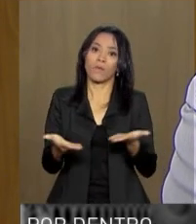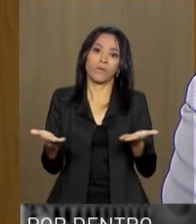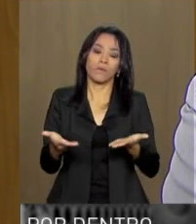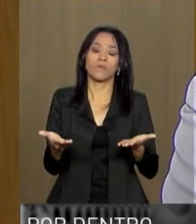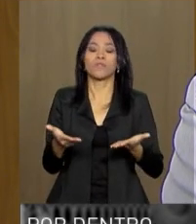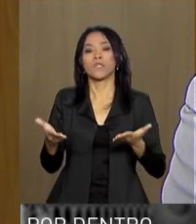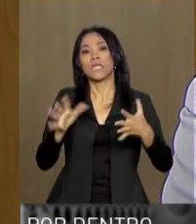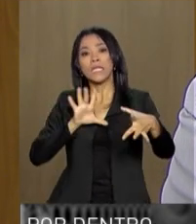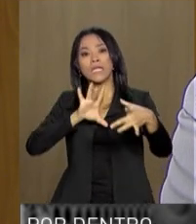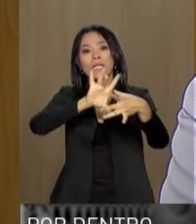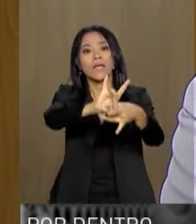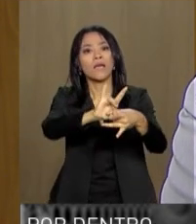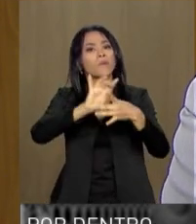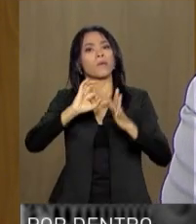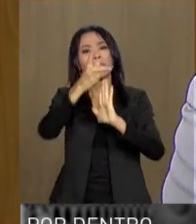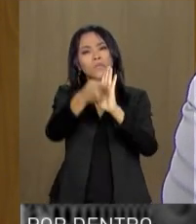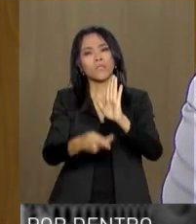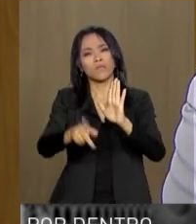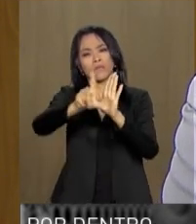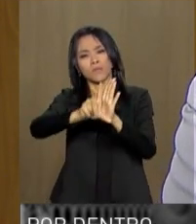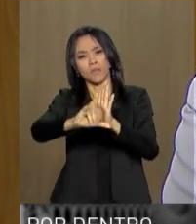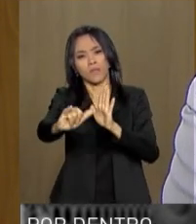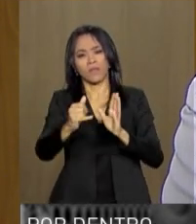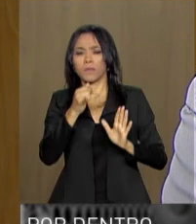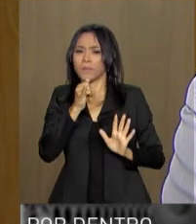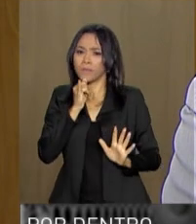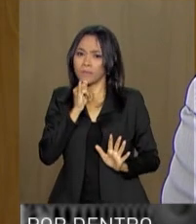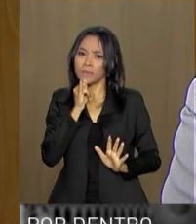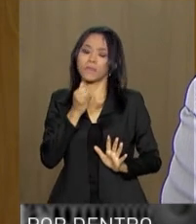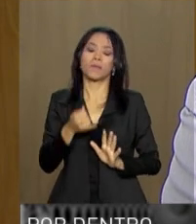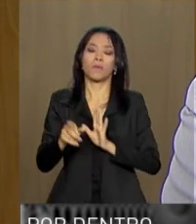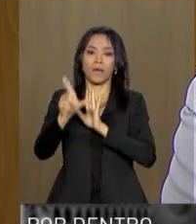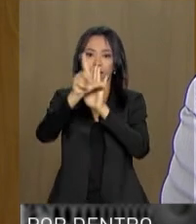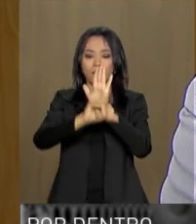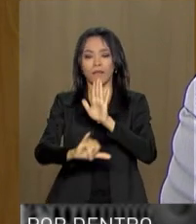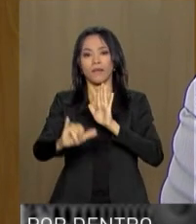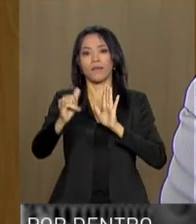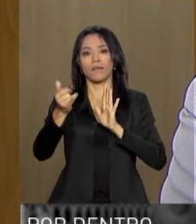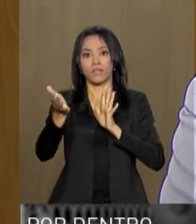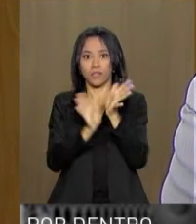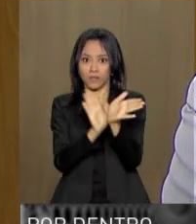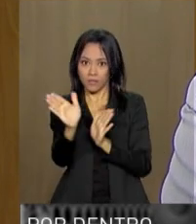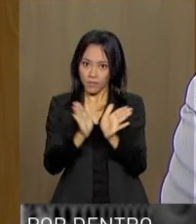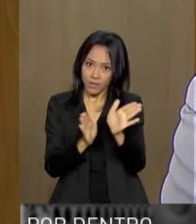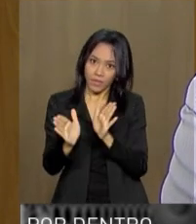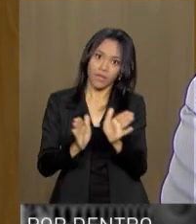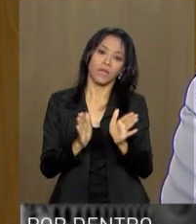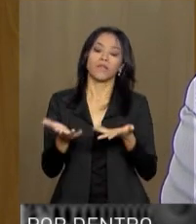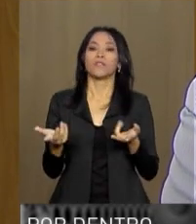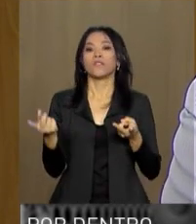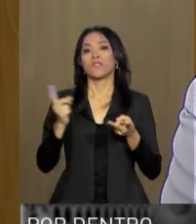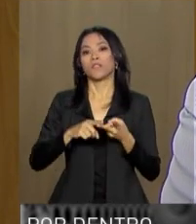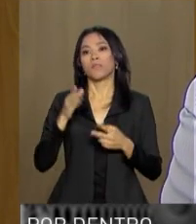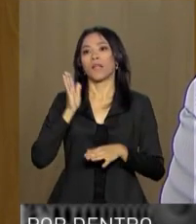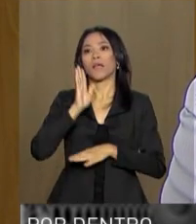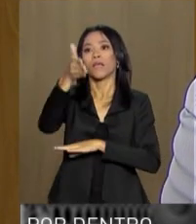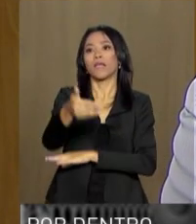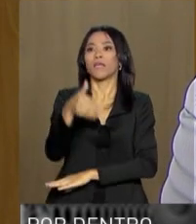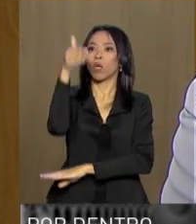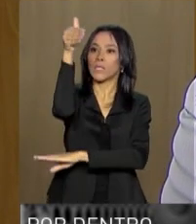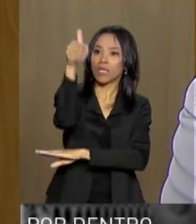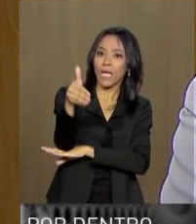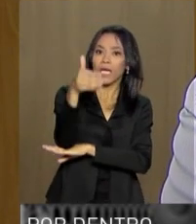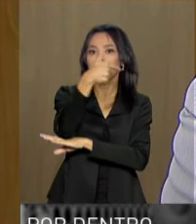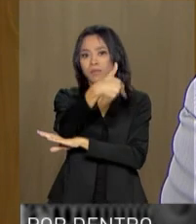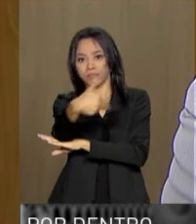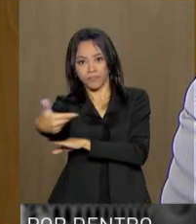de projetos de lei como por exemplo a lei a lei da acessibilidade a hotéis e pousadas que agora por